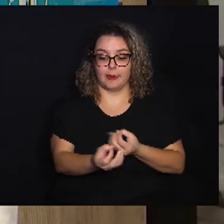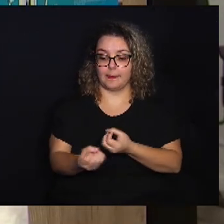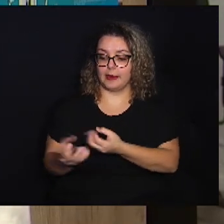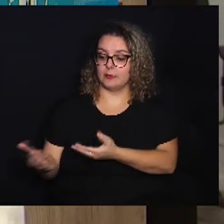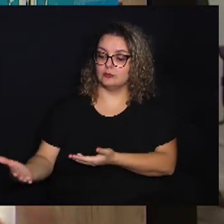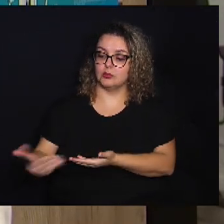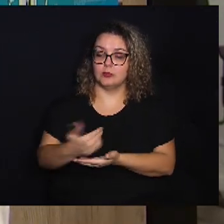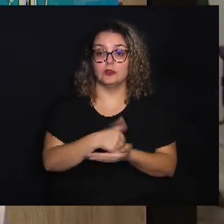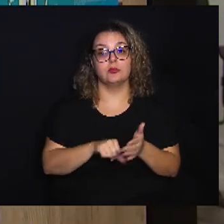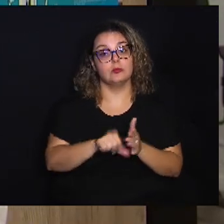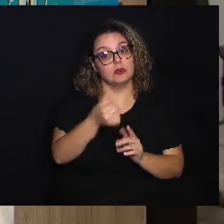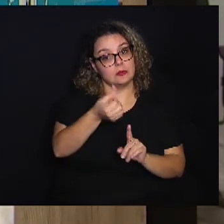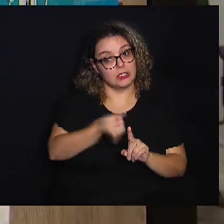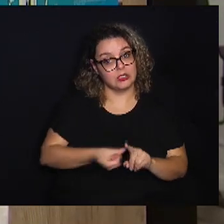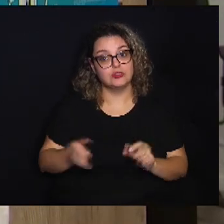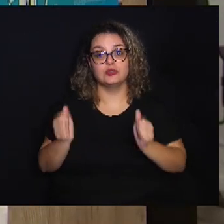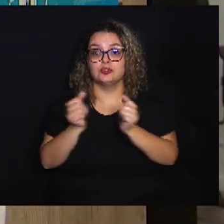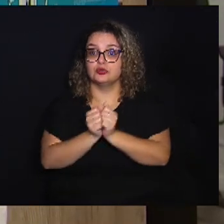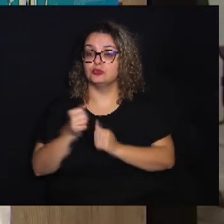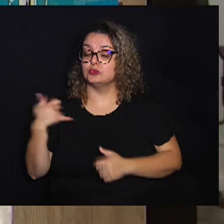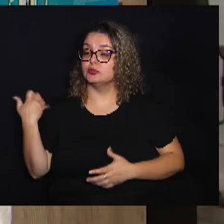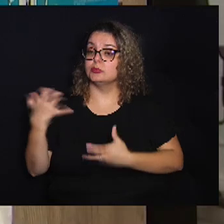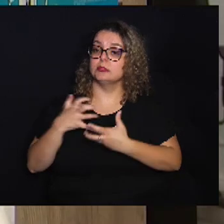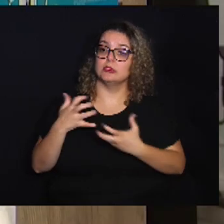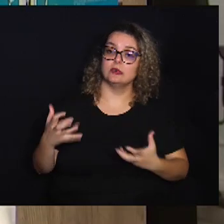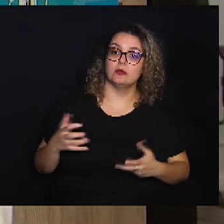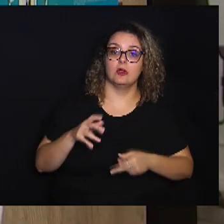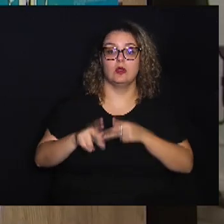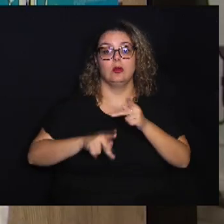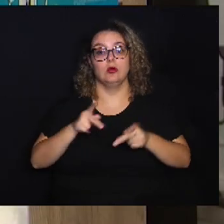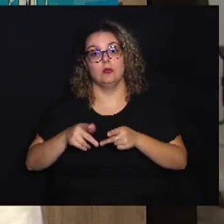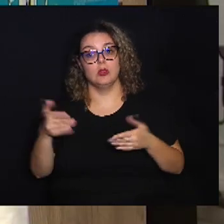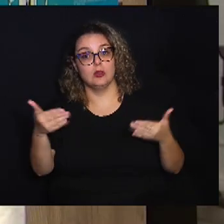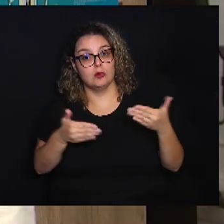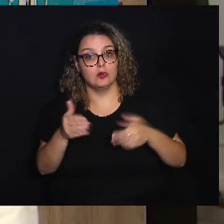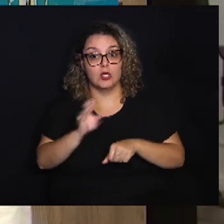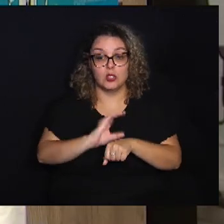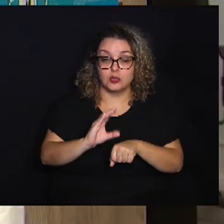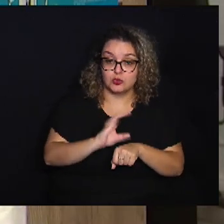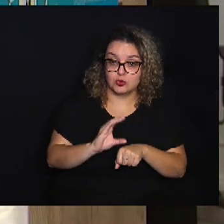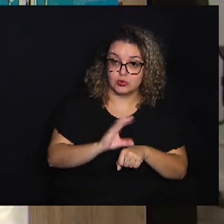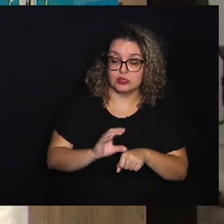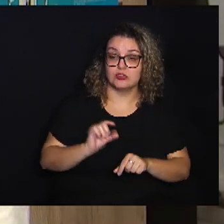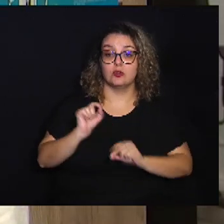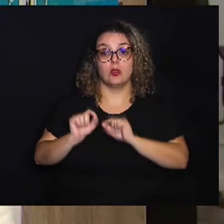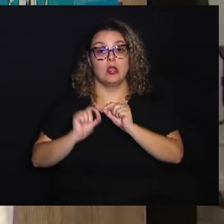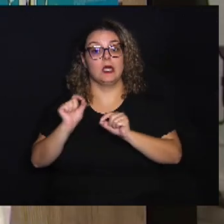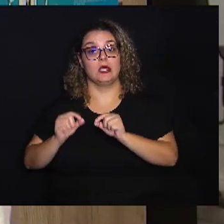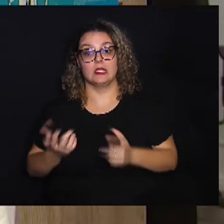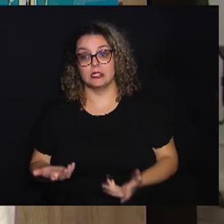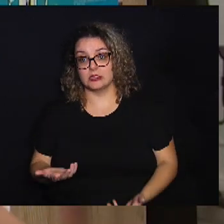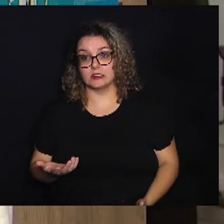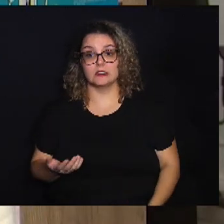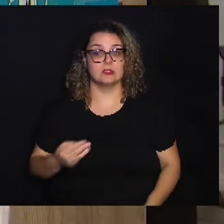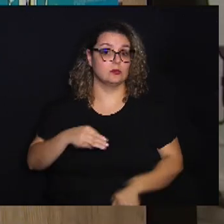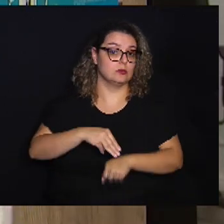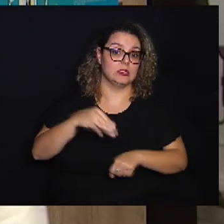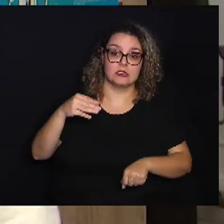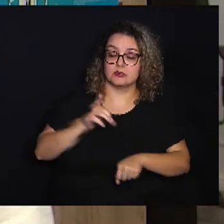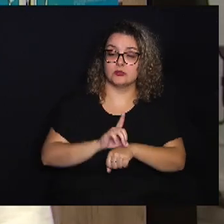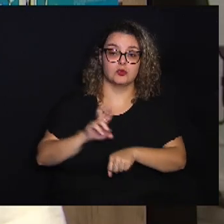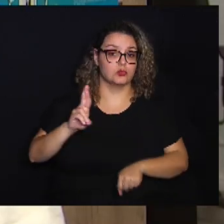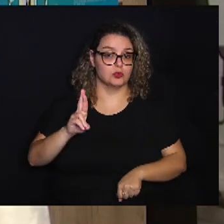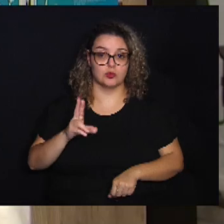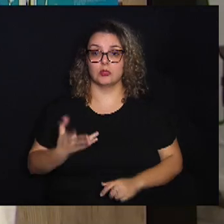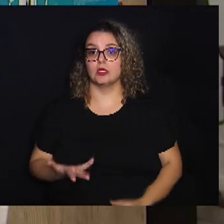primeiro semestre juntamente com os idosos, a população que frequenta cursinhos, quem está fazendo mestrado,